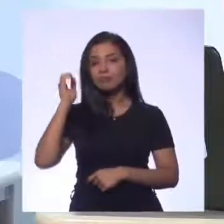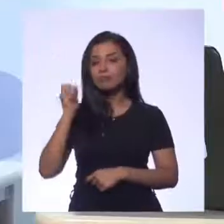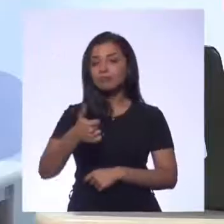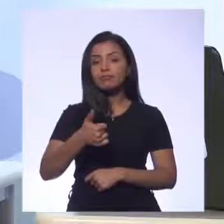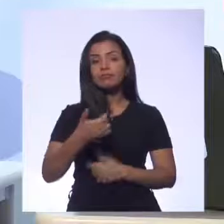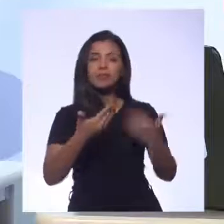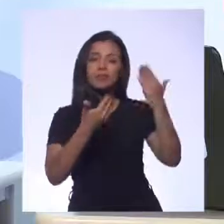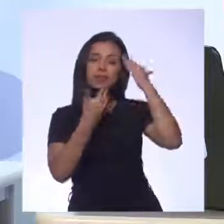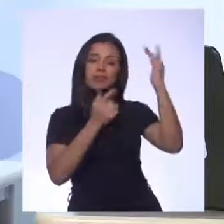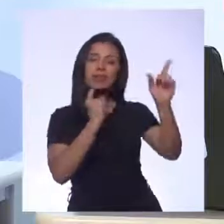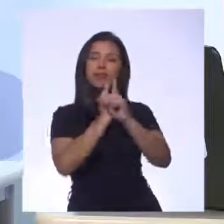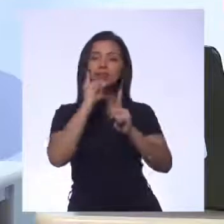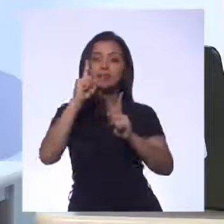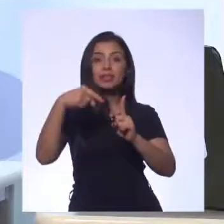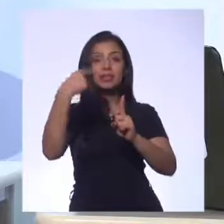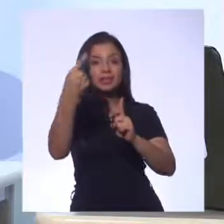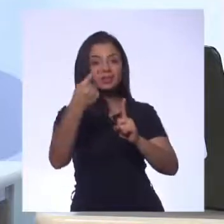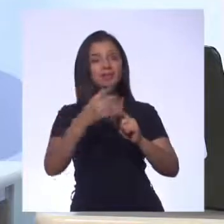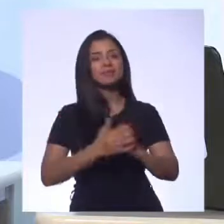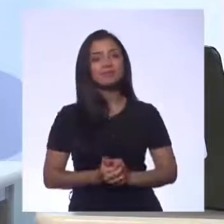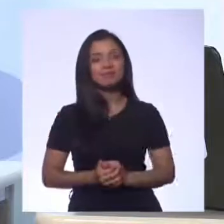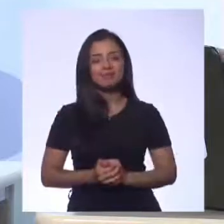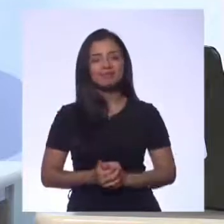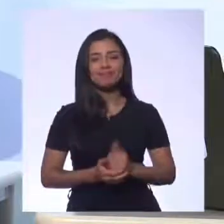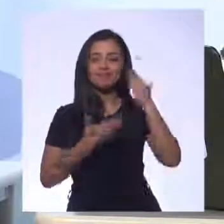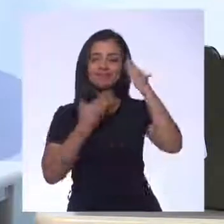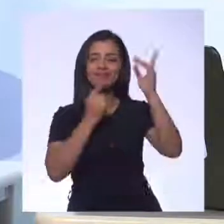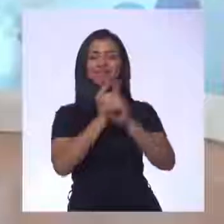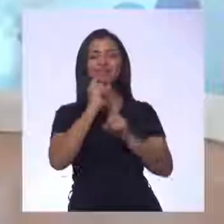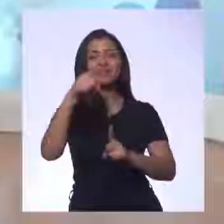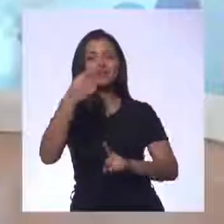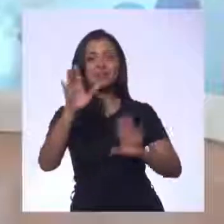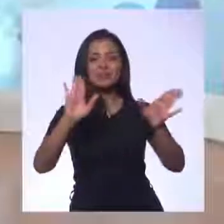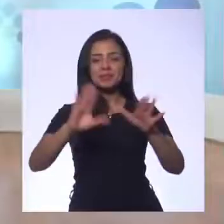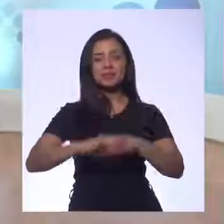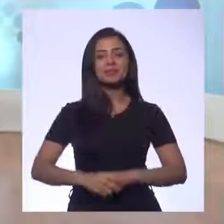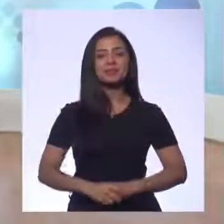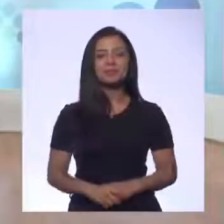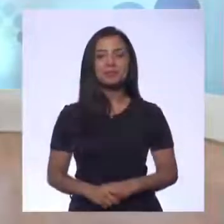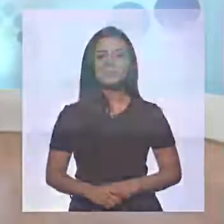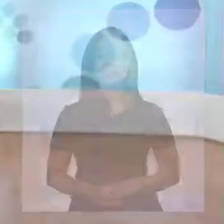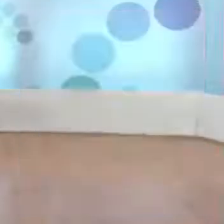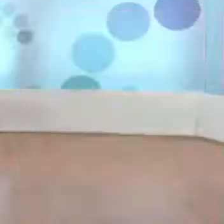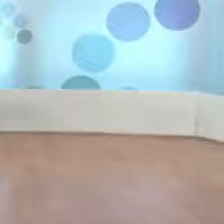muito obrigado e muito obrigada, né? E até a próxima.